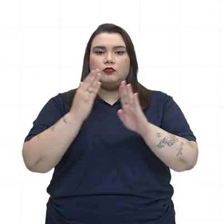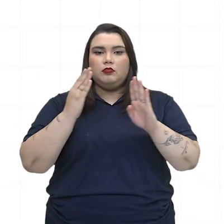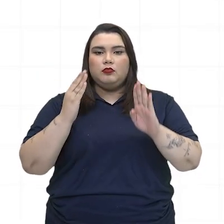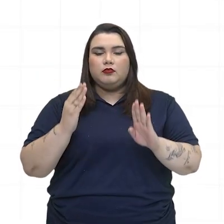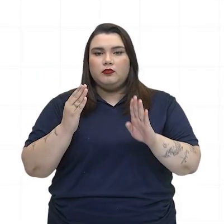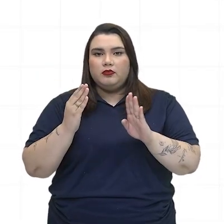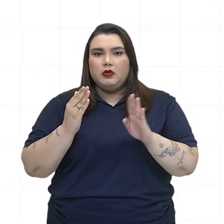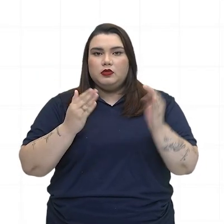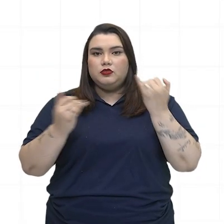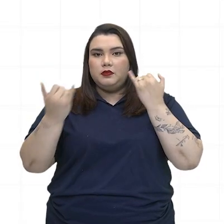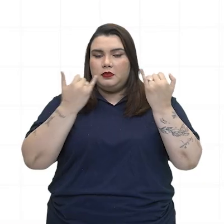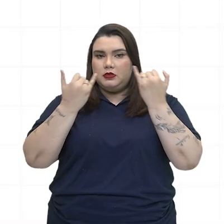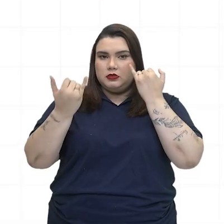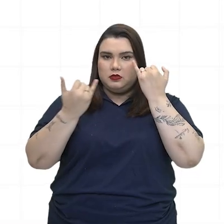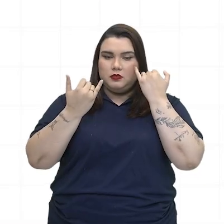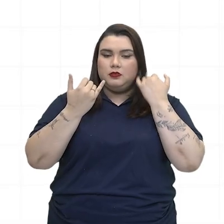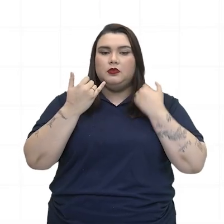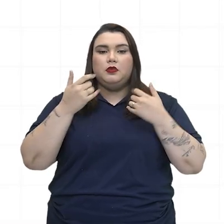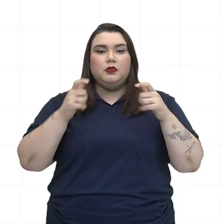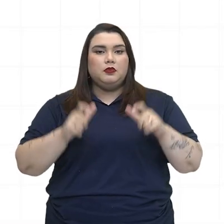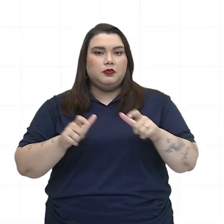Identificação das fontes de dados,